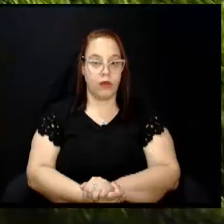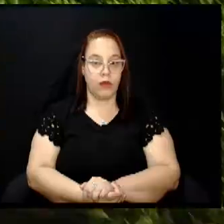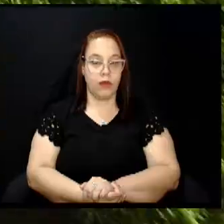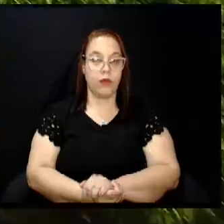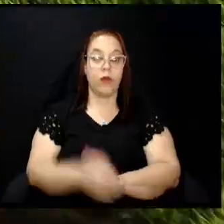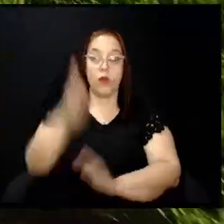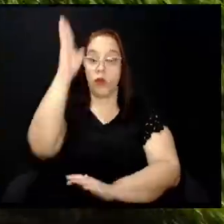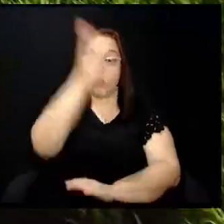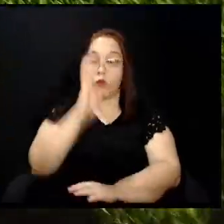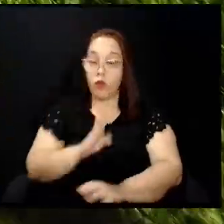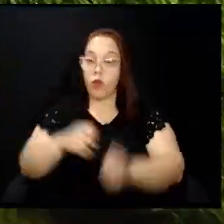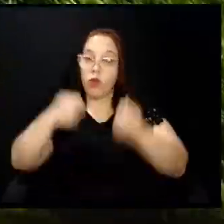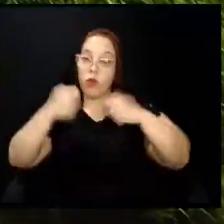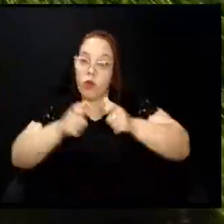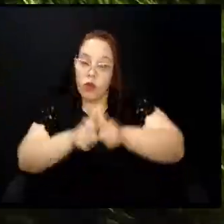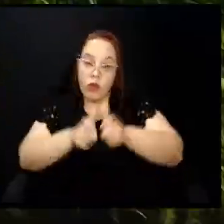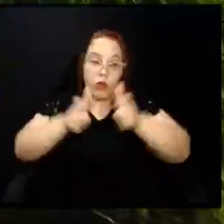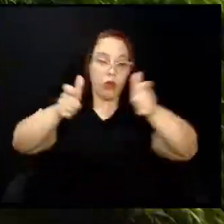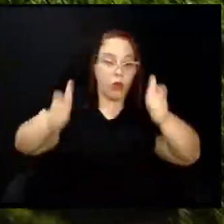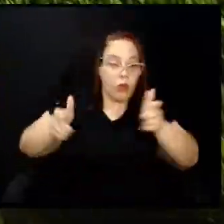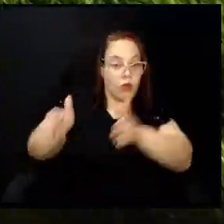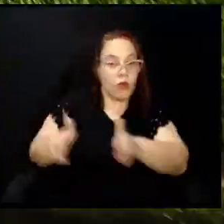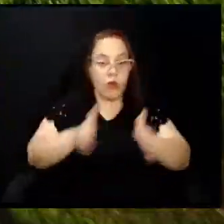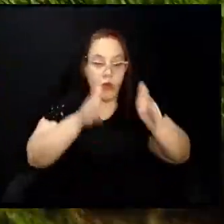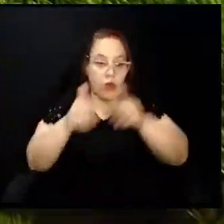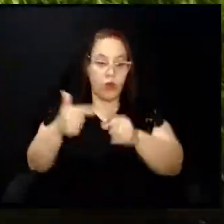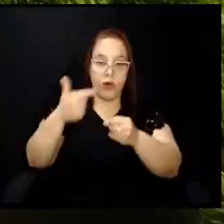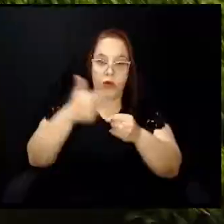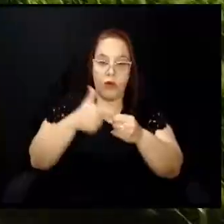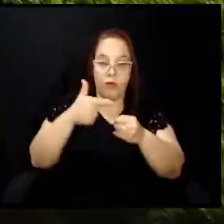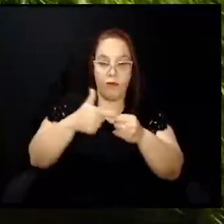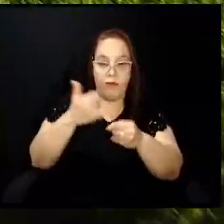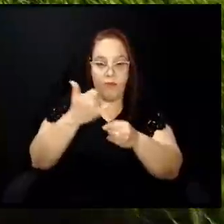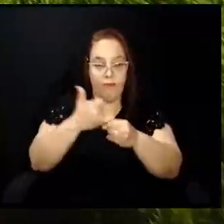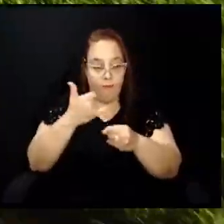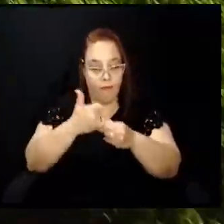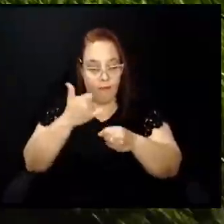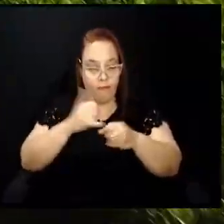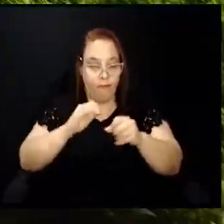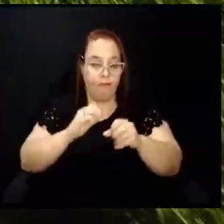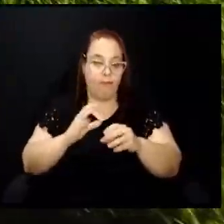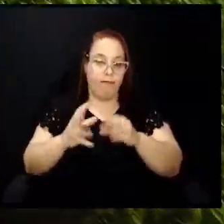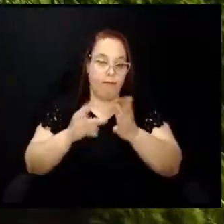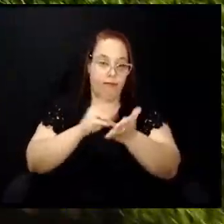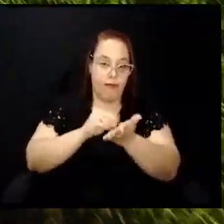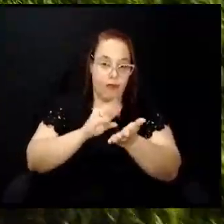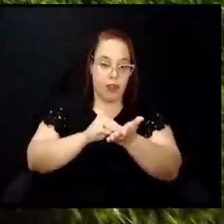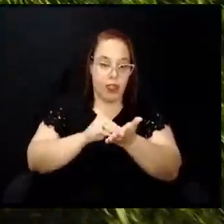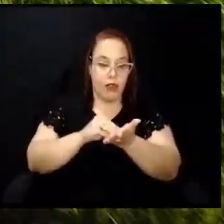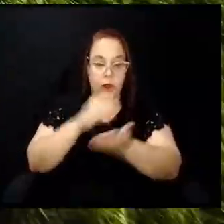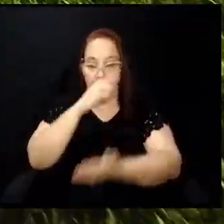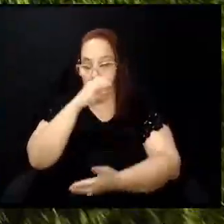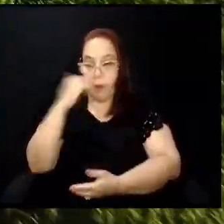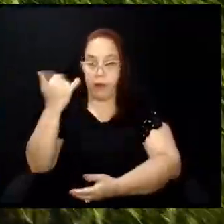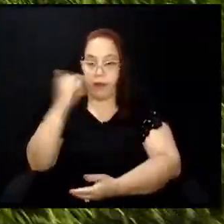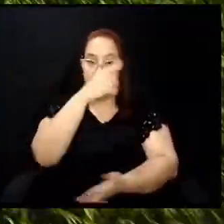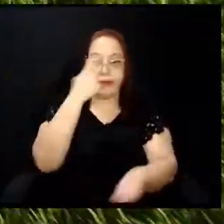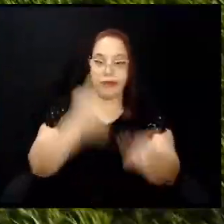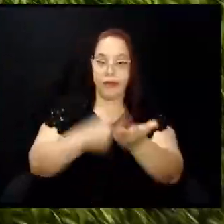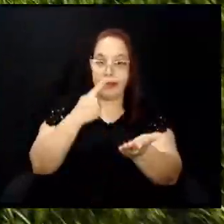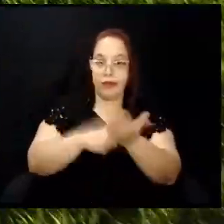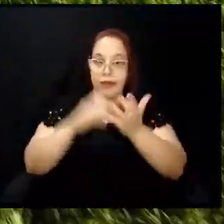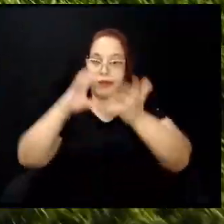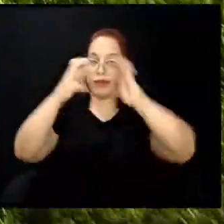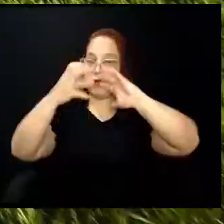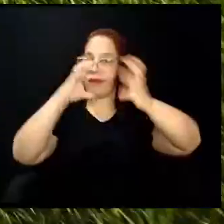O Brasil precisa ampliar produção de combustível sustentável para a aviação se quiser cumprir a meta